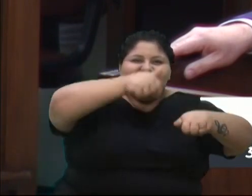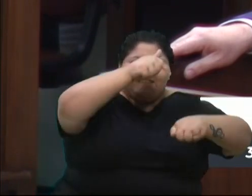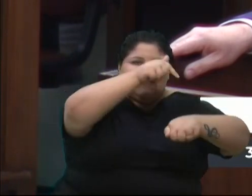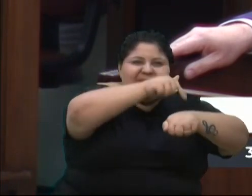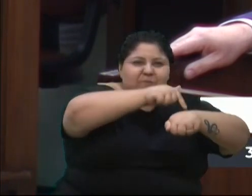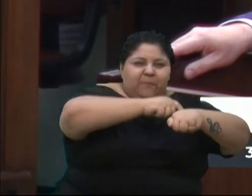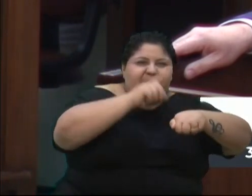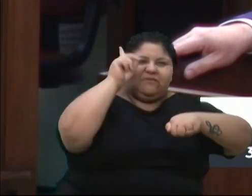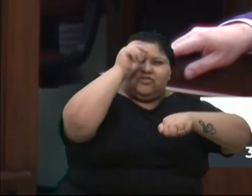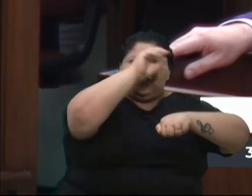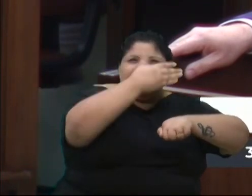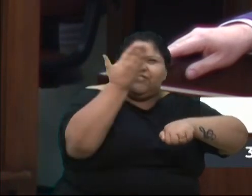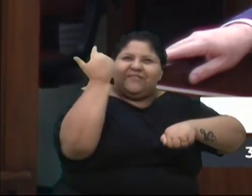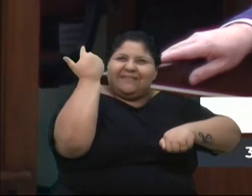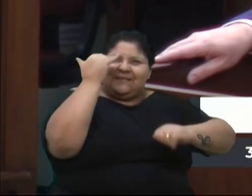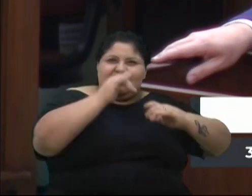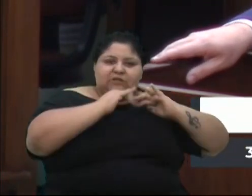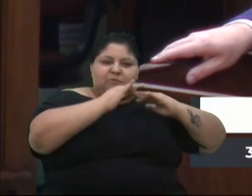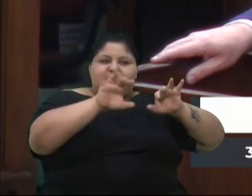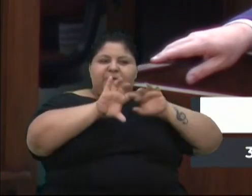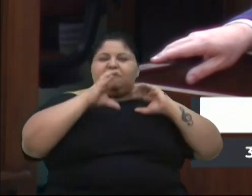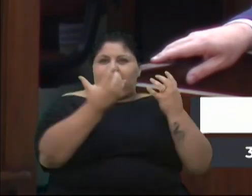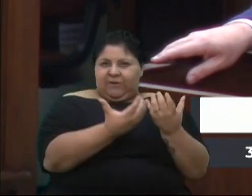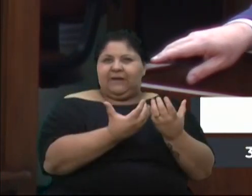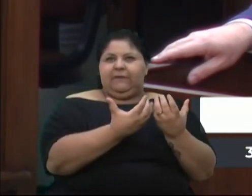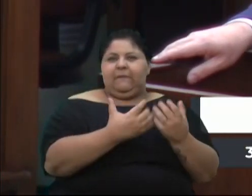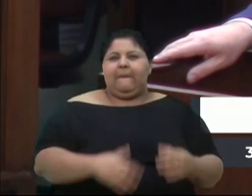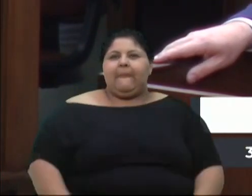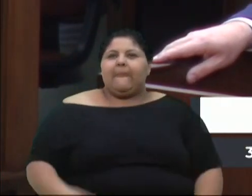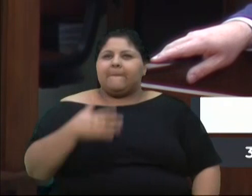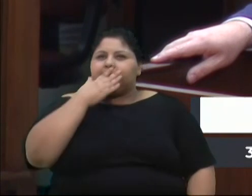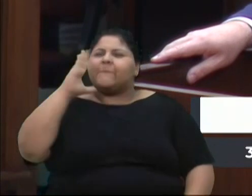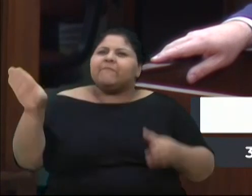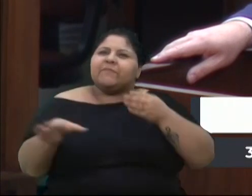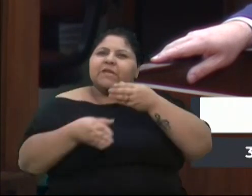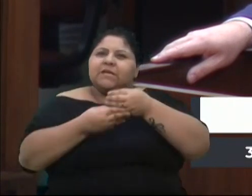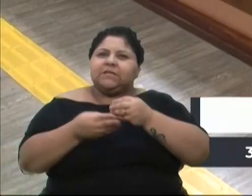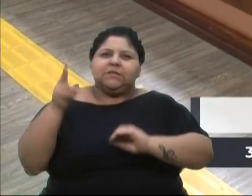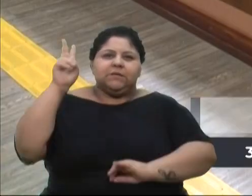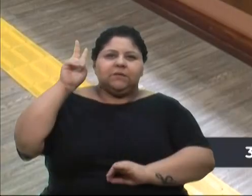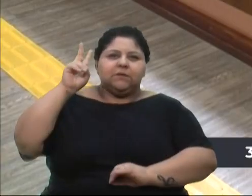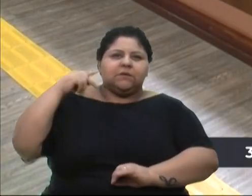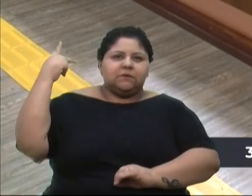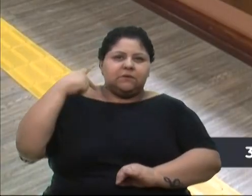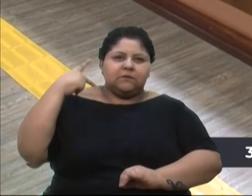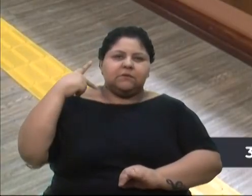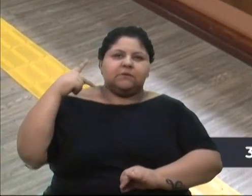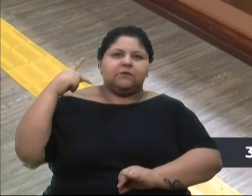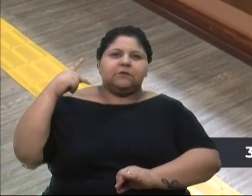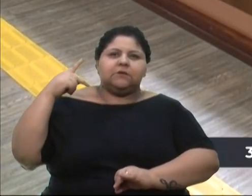obscuro do movimento comunitário. Seu a parte, vereador? Pediu a parte?